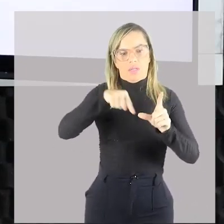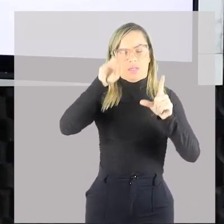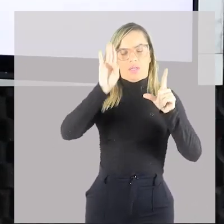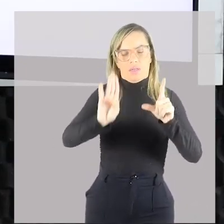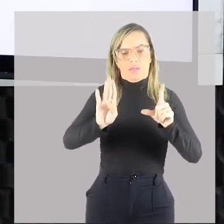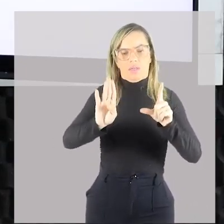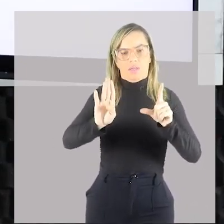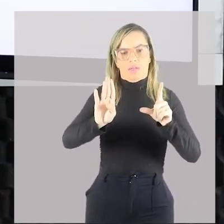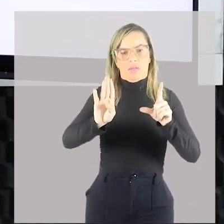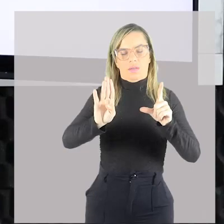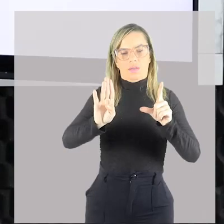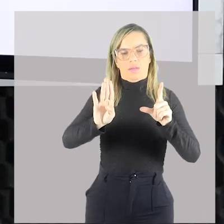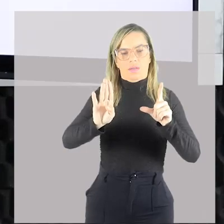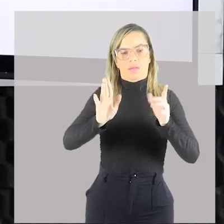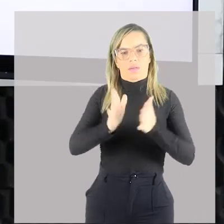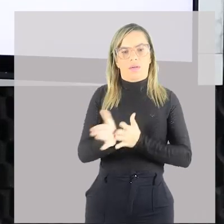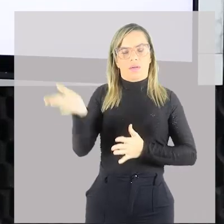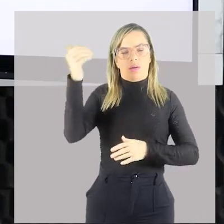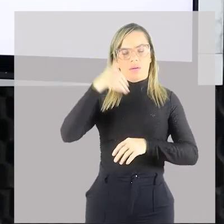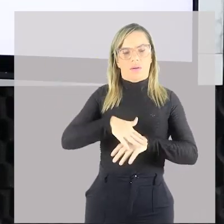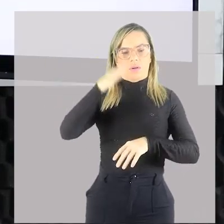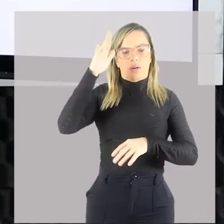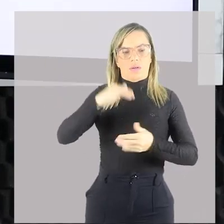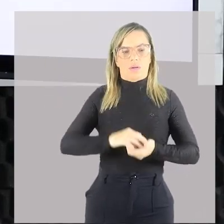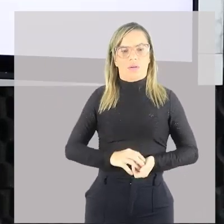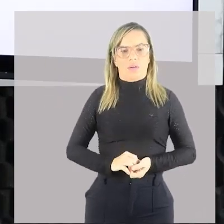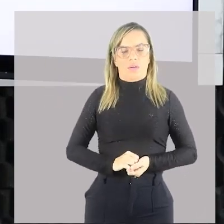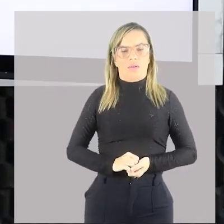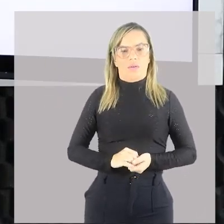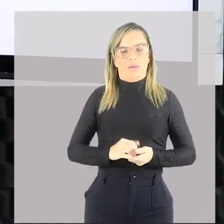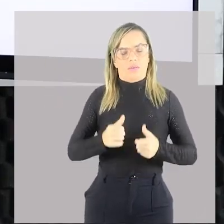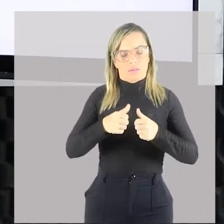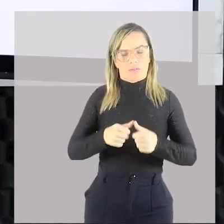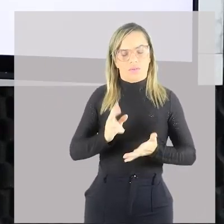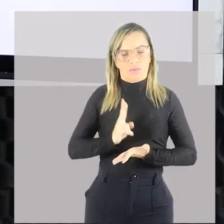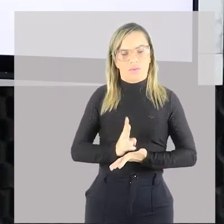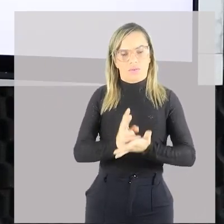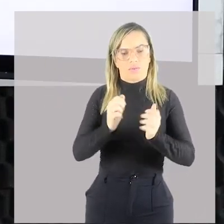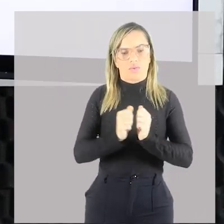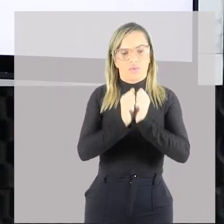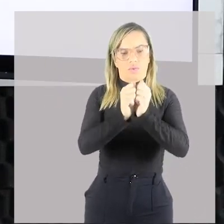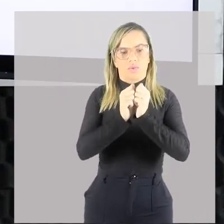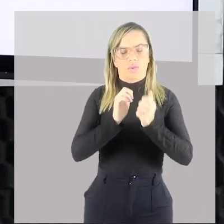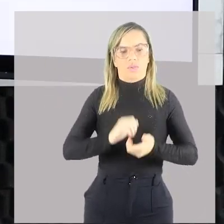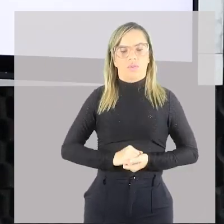Marcou? Temos mais uma aqui. Não sai daí e vem comigo.